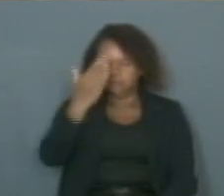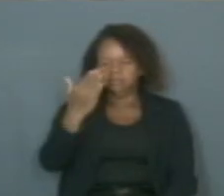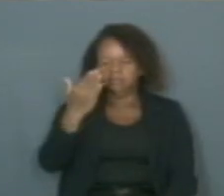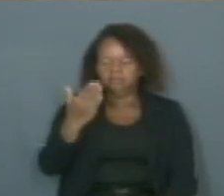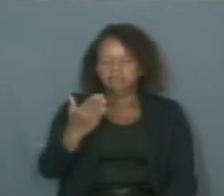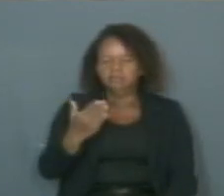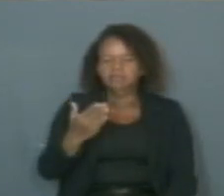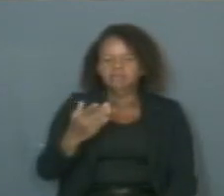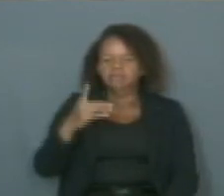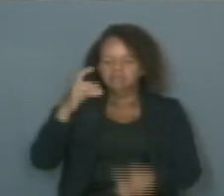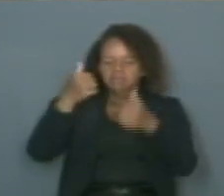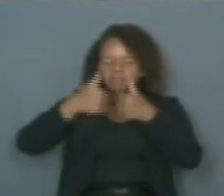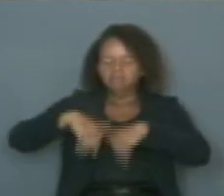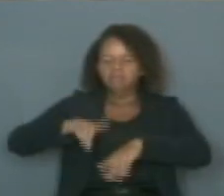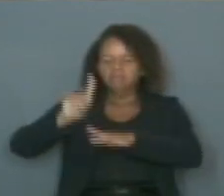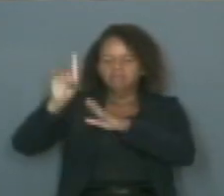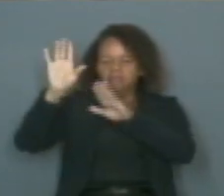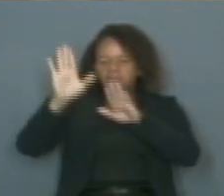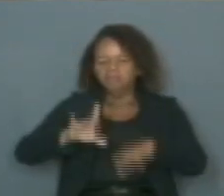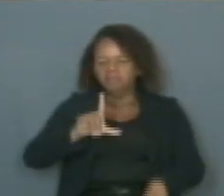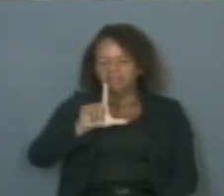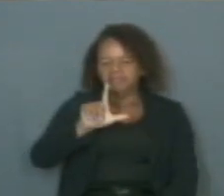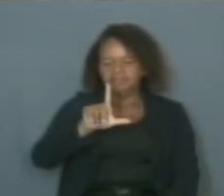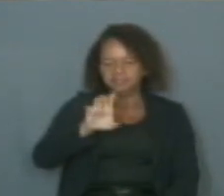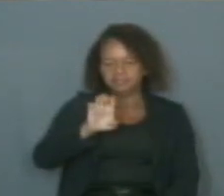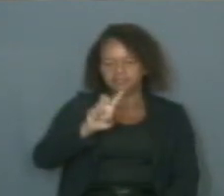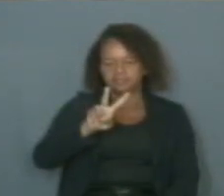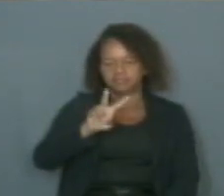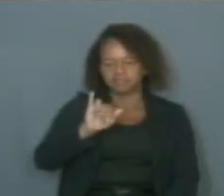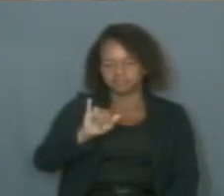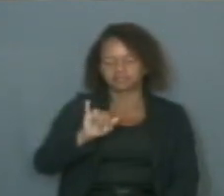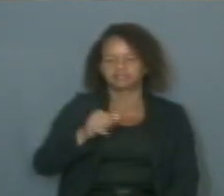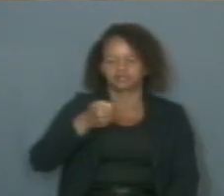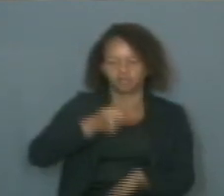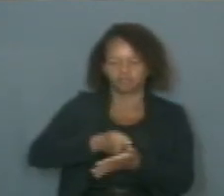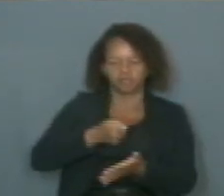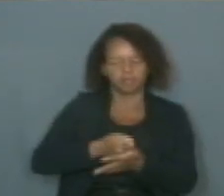Fiquem todos com Deus, Levi. E firme e forte como uma rocha.